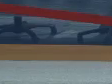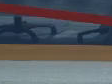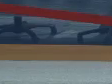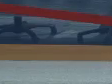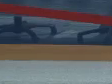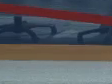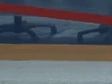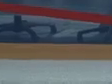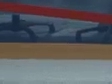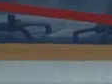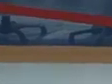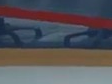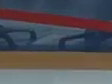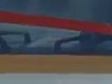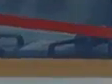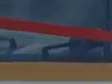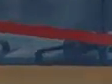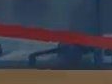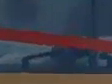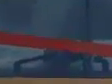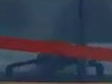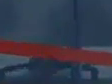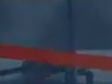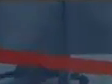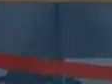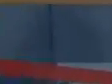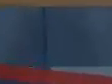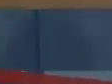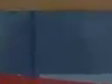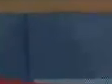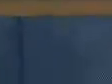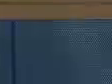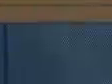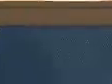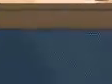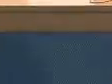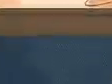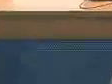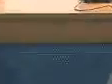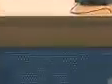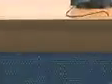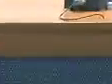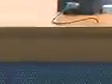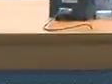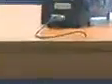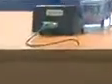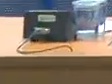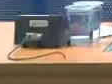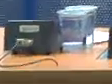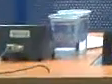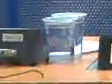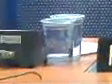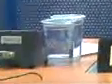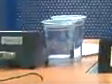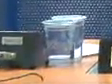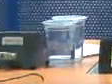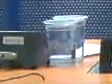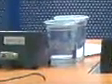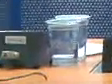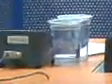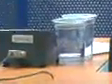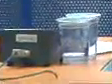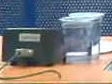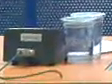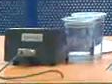Boa tarde a todos. A número legal, sob a proteção de Deus, iniciamos os nossos